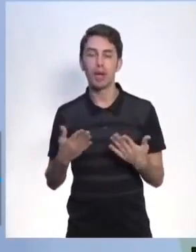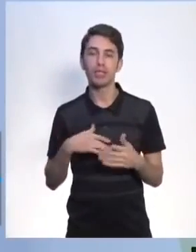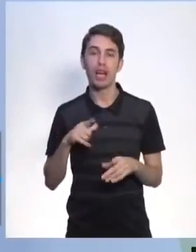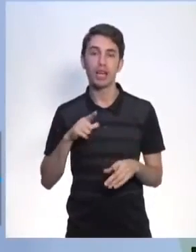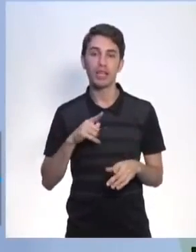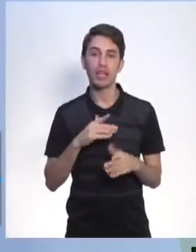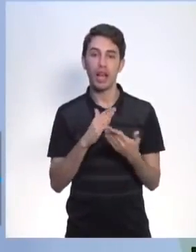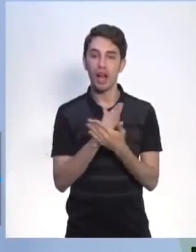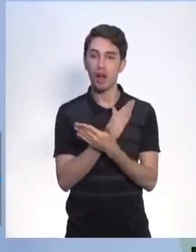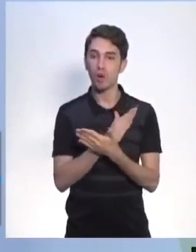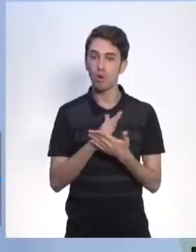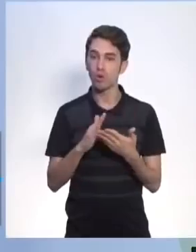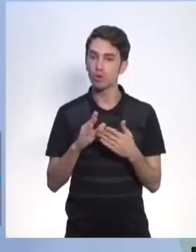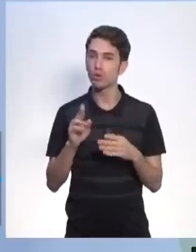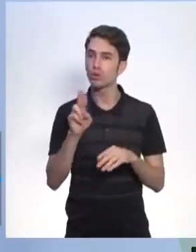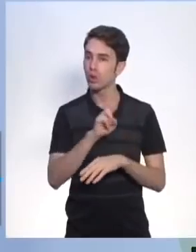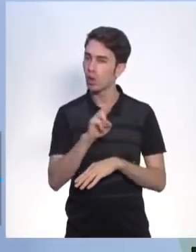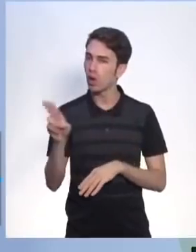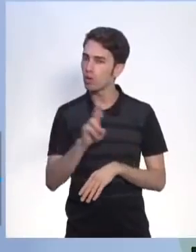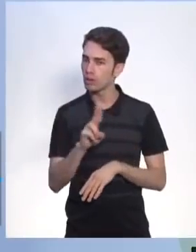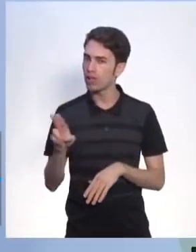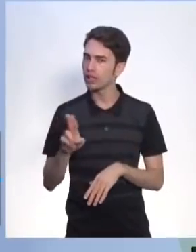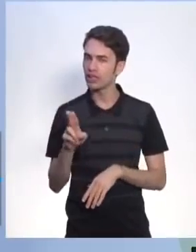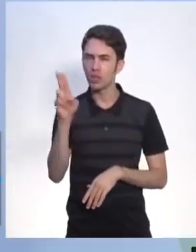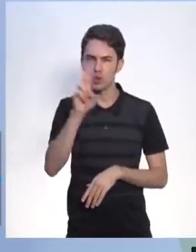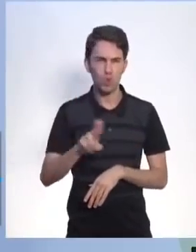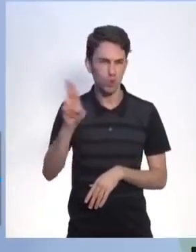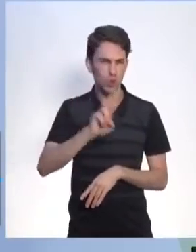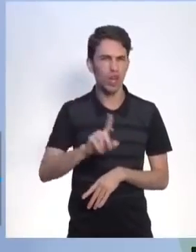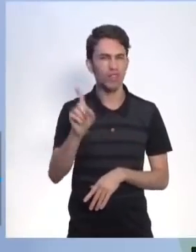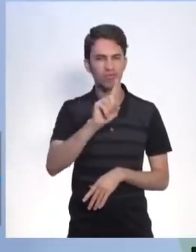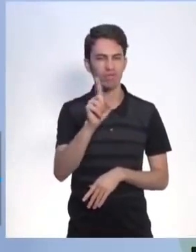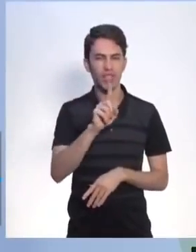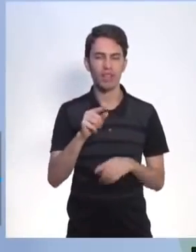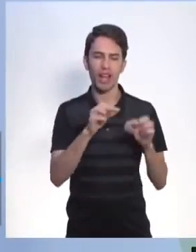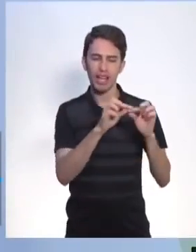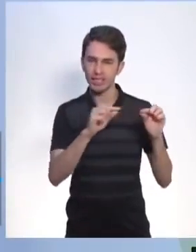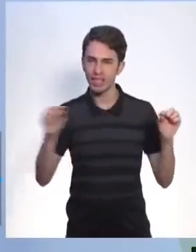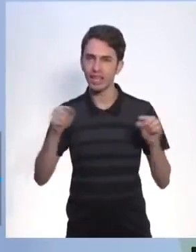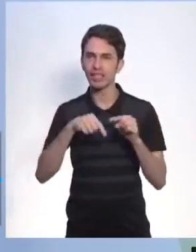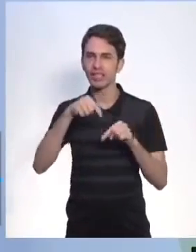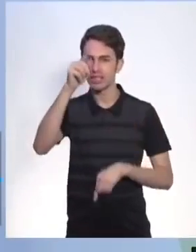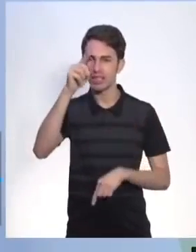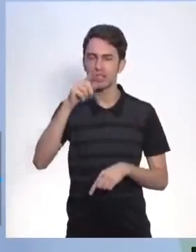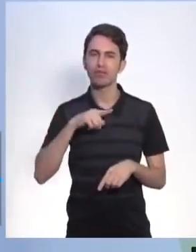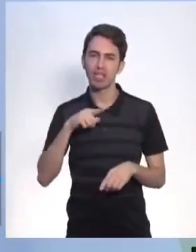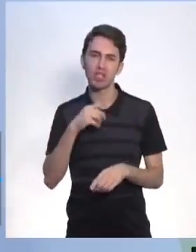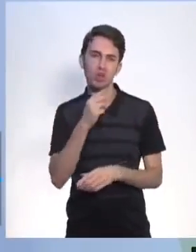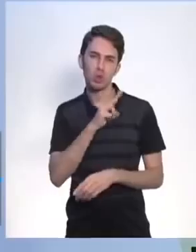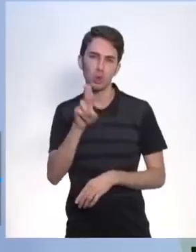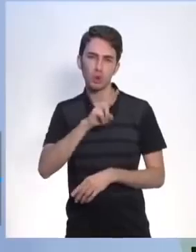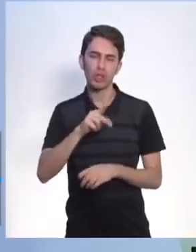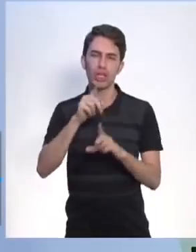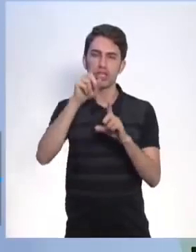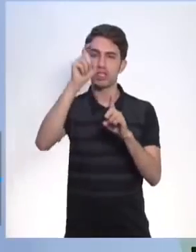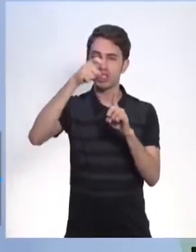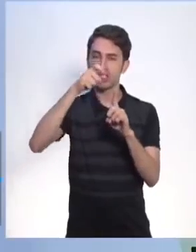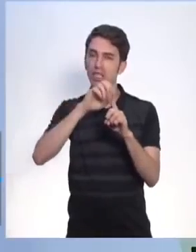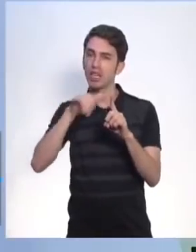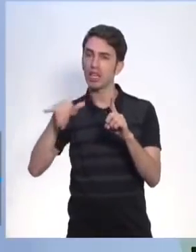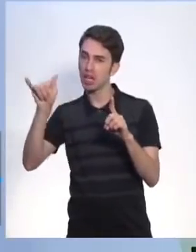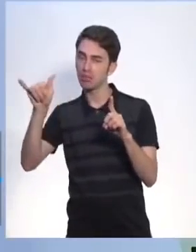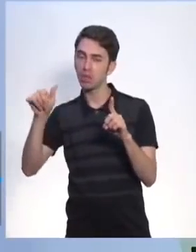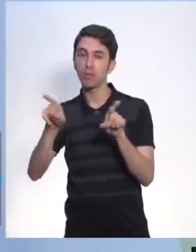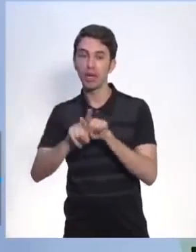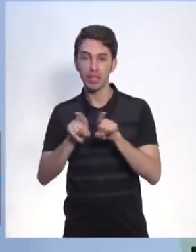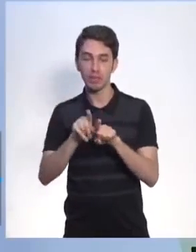têm alguns nomes até não usuais, né? Geralmente a gente usa x e y, que é o comum mesmo, né? Mas